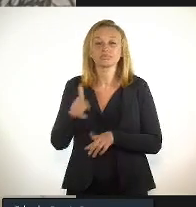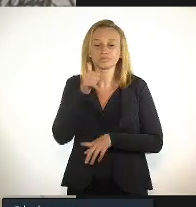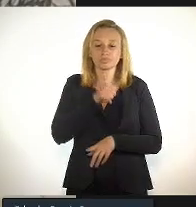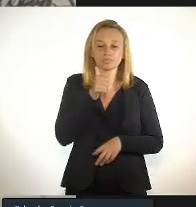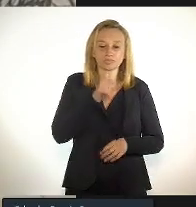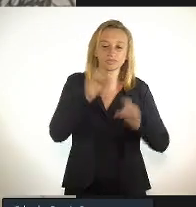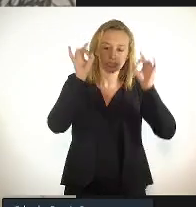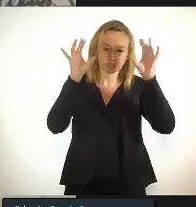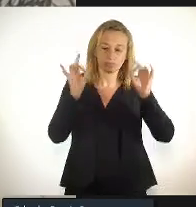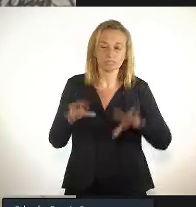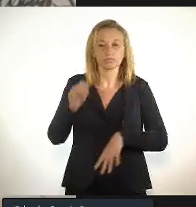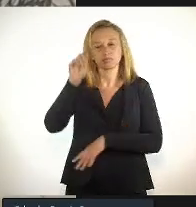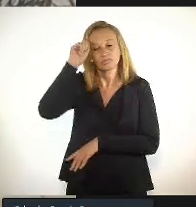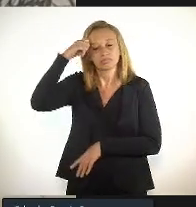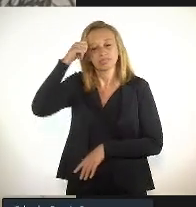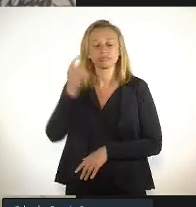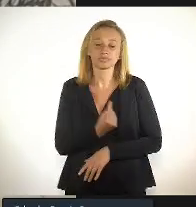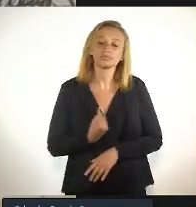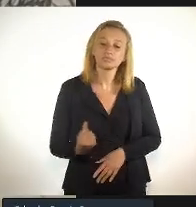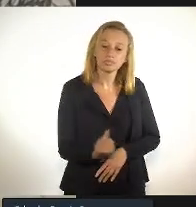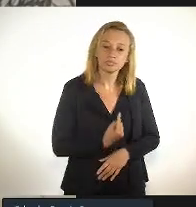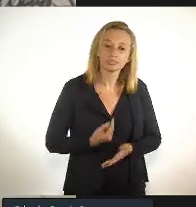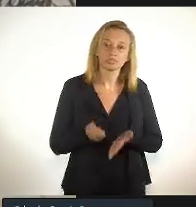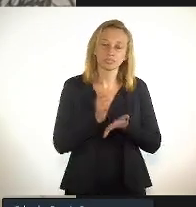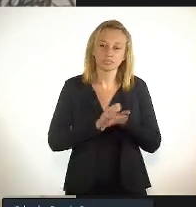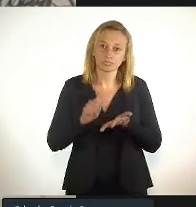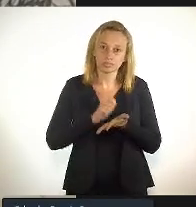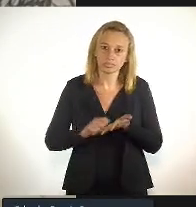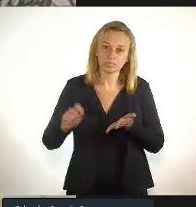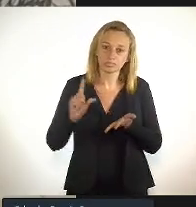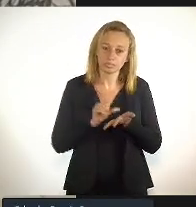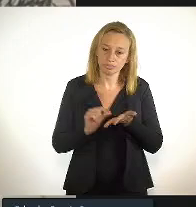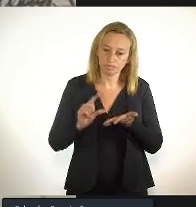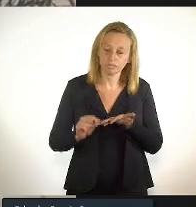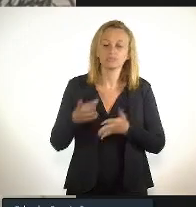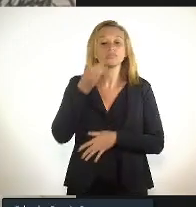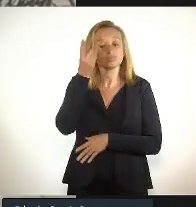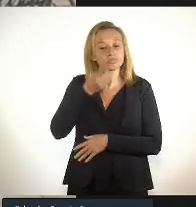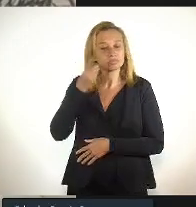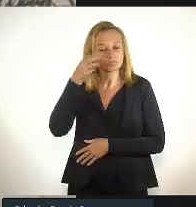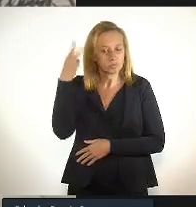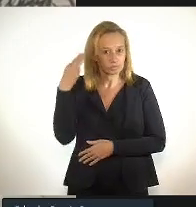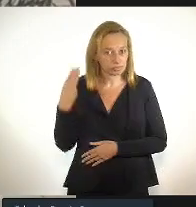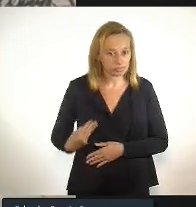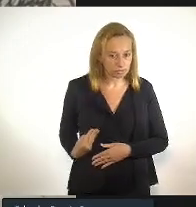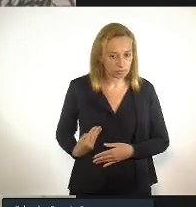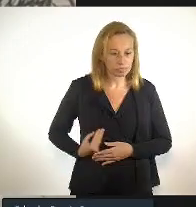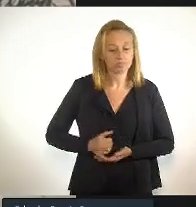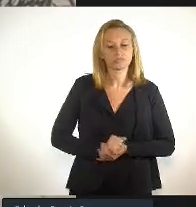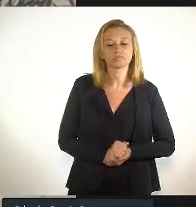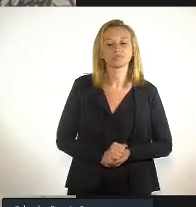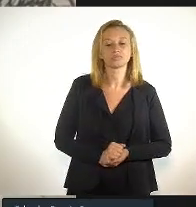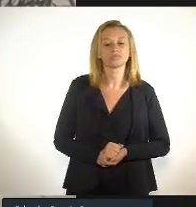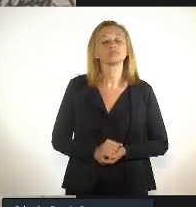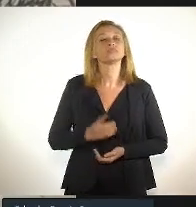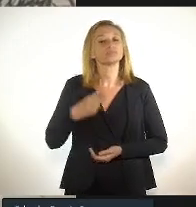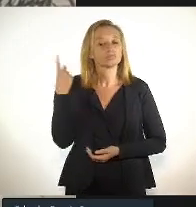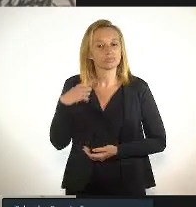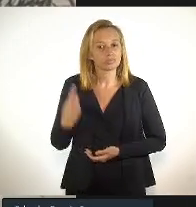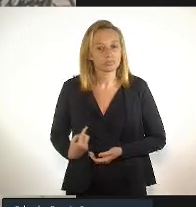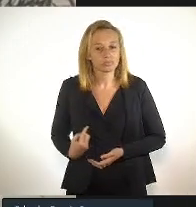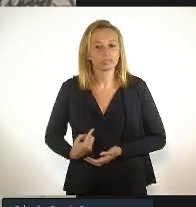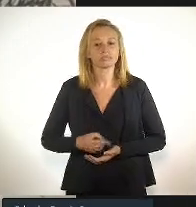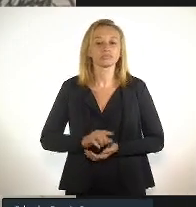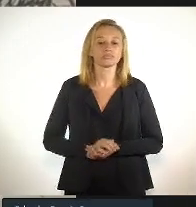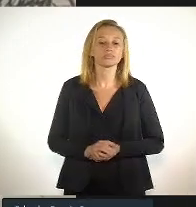negras. Nós escrevemos um artigo, deputada Mônica Francisco, Dani